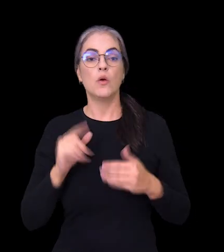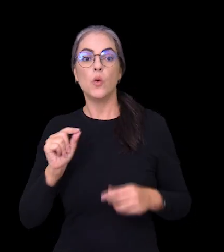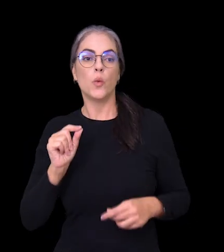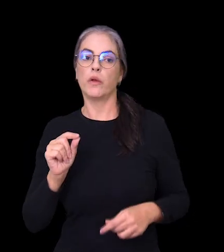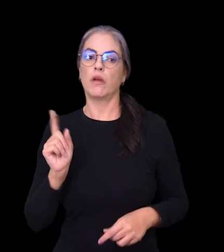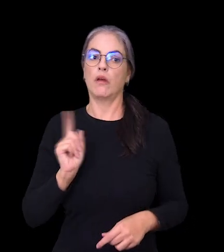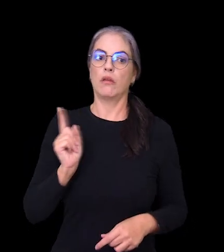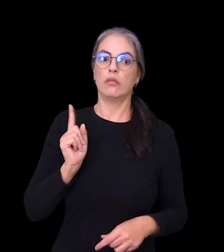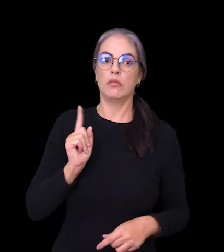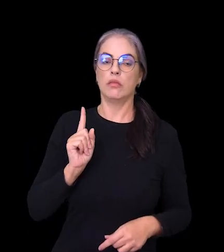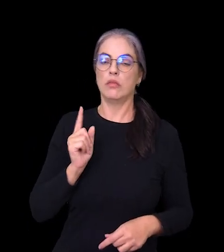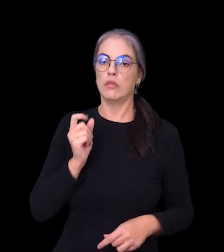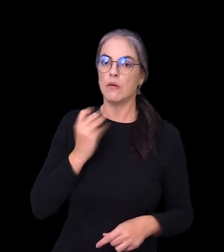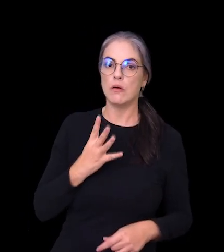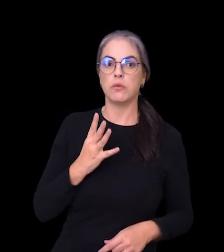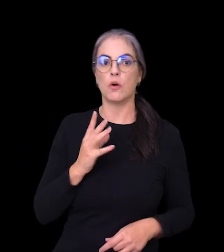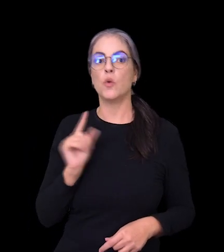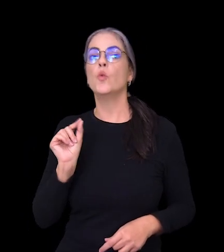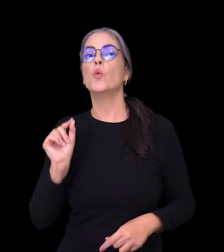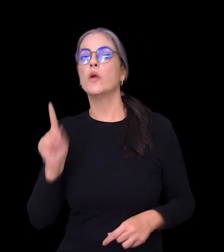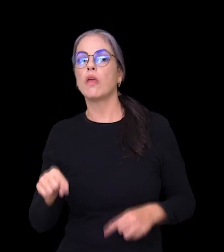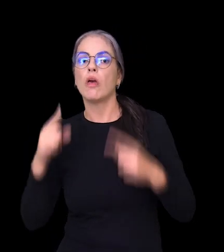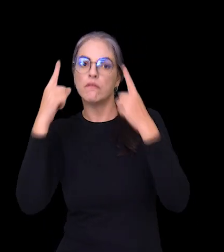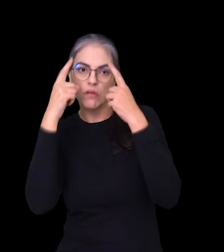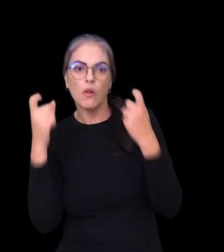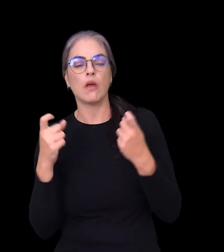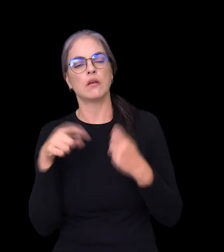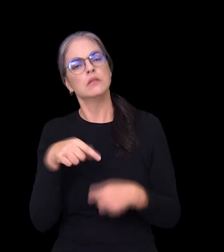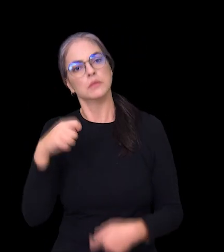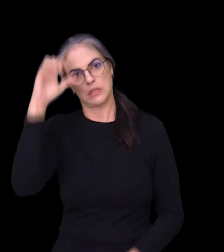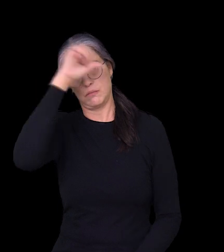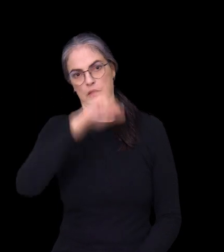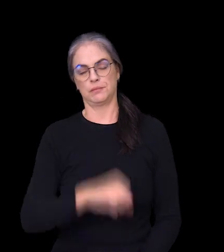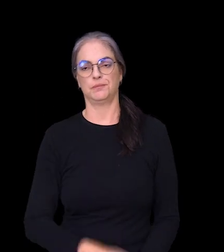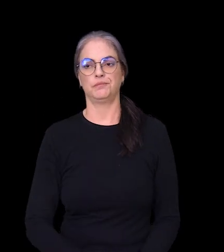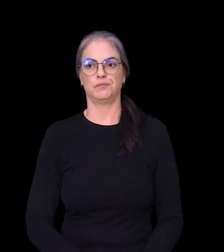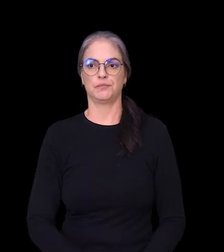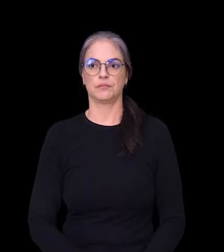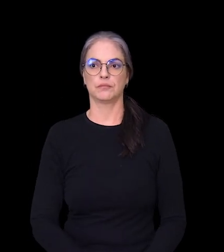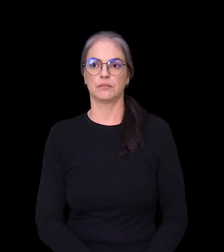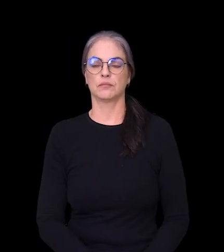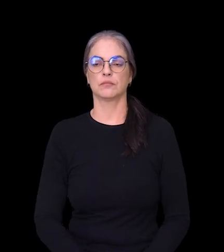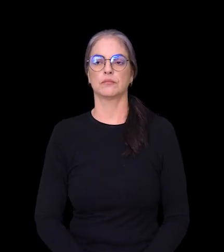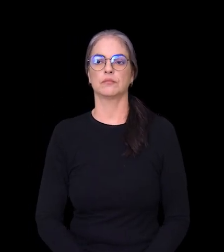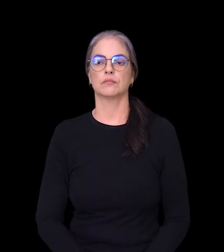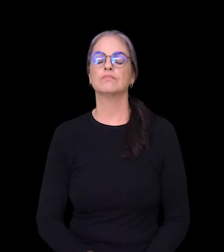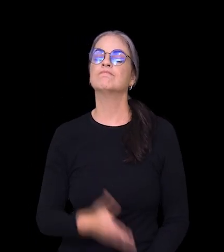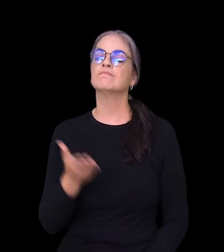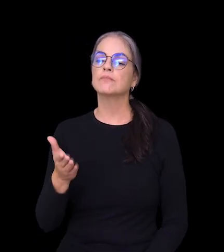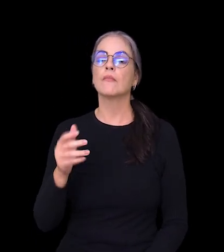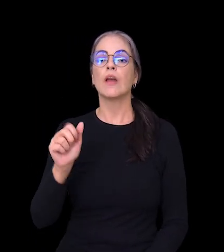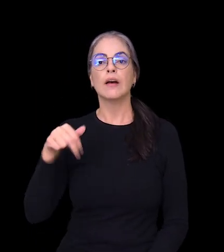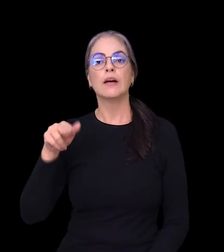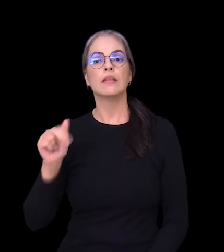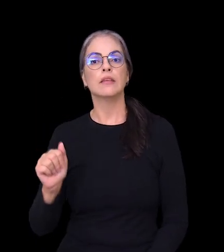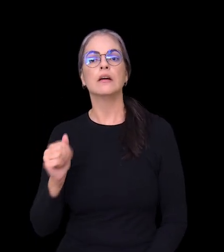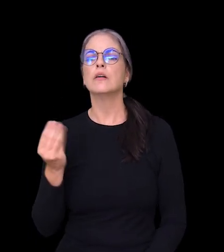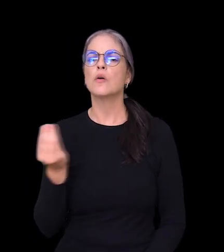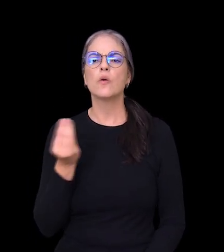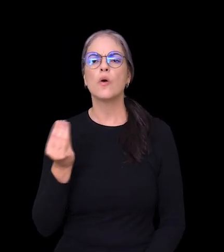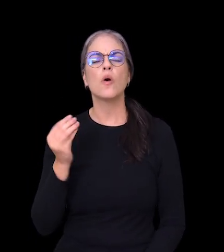O que é violência. Gravidez na adolescência. Ana, eu gostaria que você falasse também da sua experiência na ONU, se